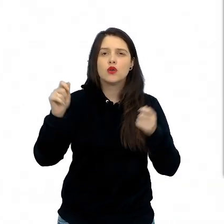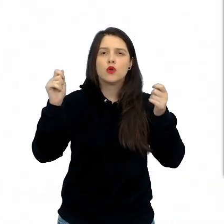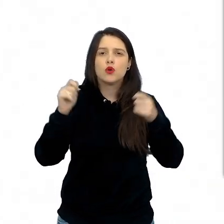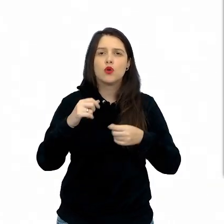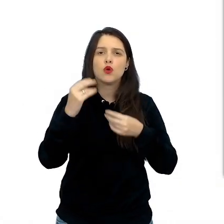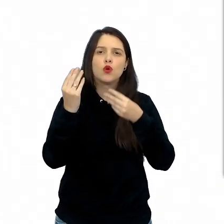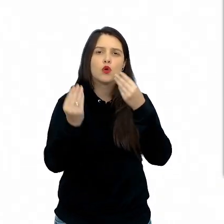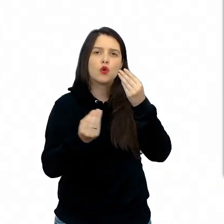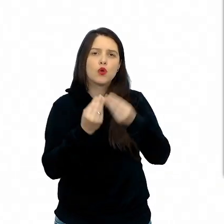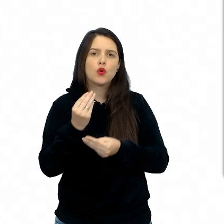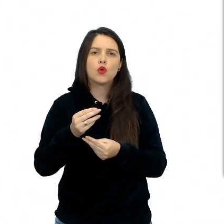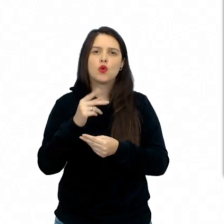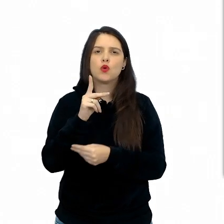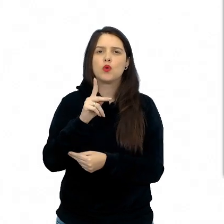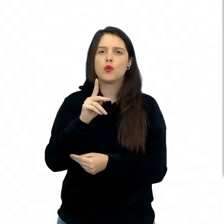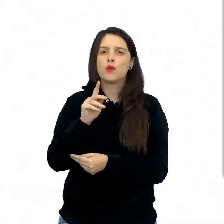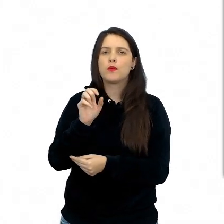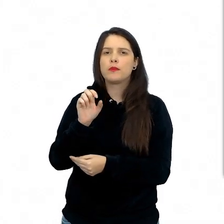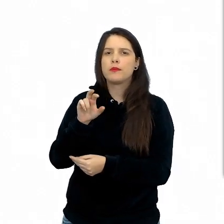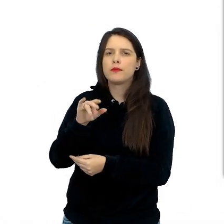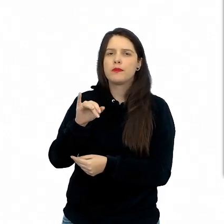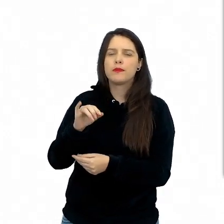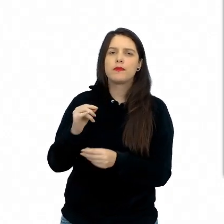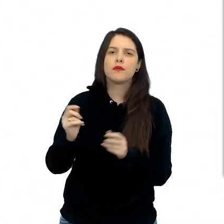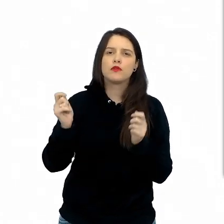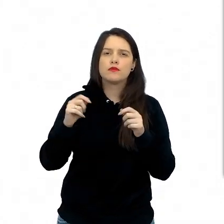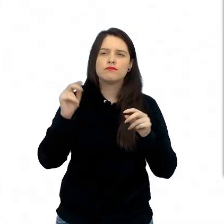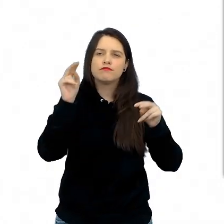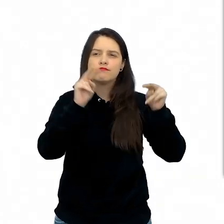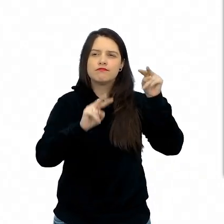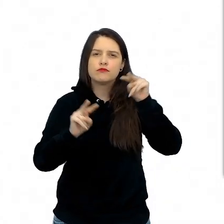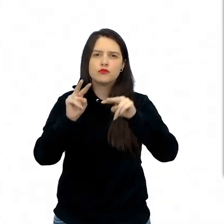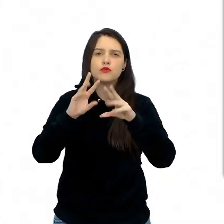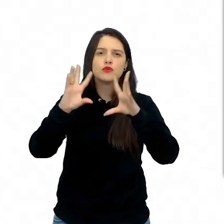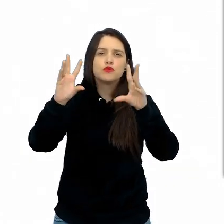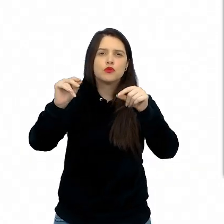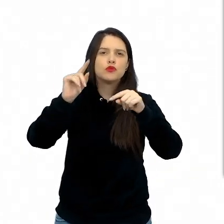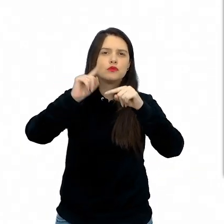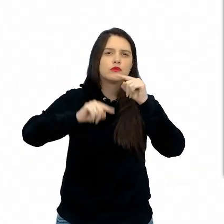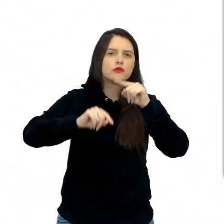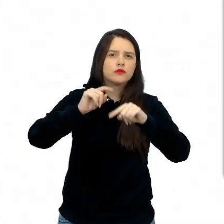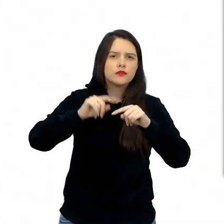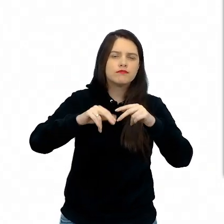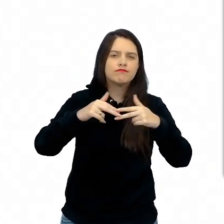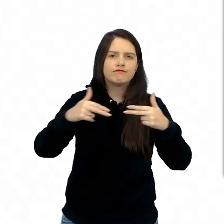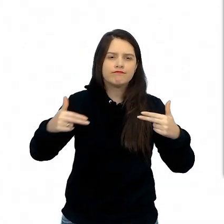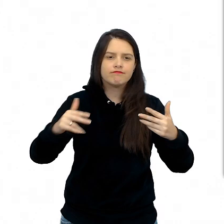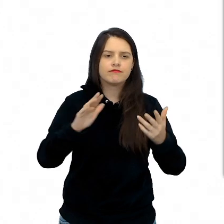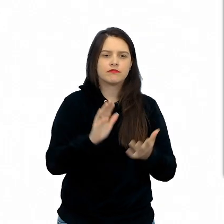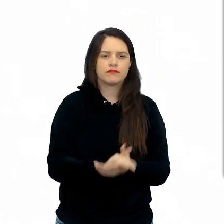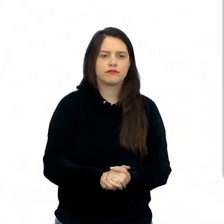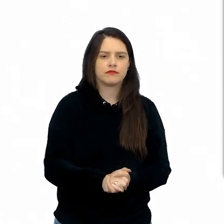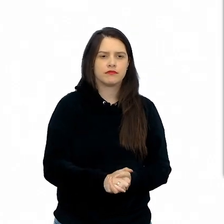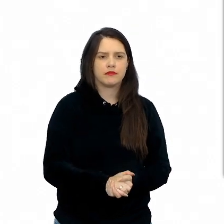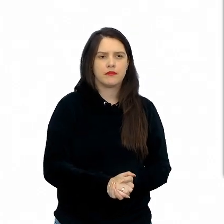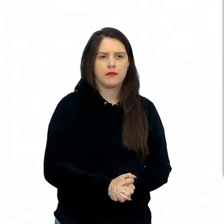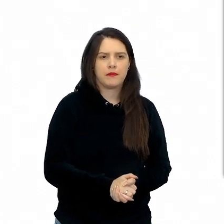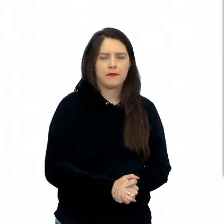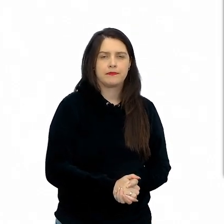o movimento metodológico que permeia todo o material do Aprender Sempre.